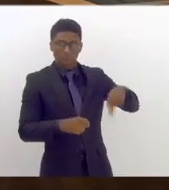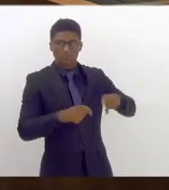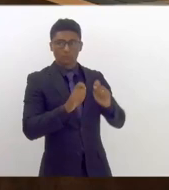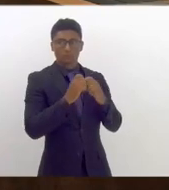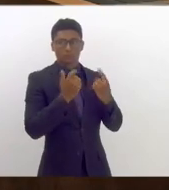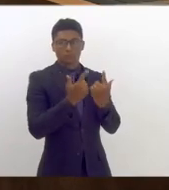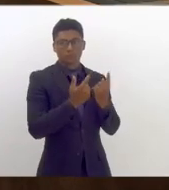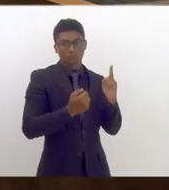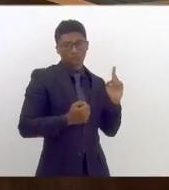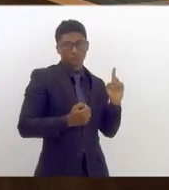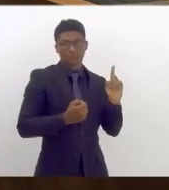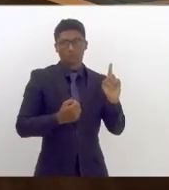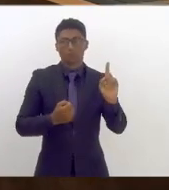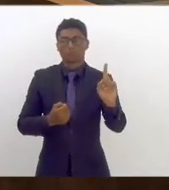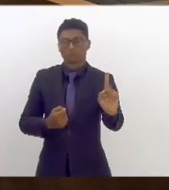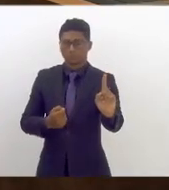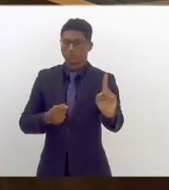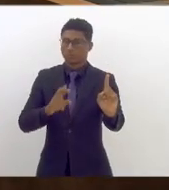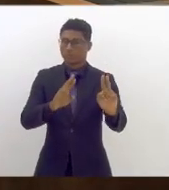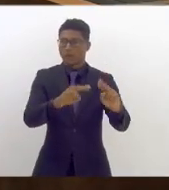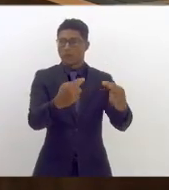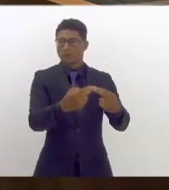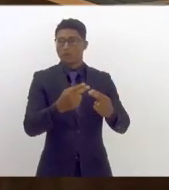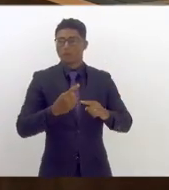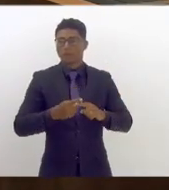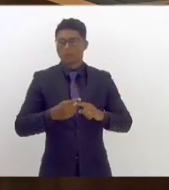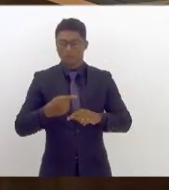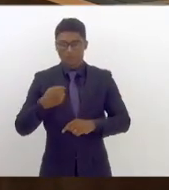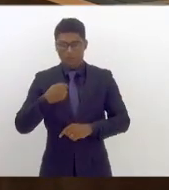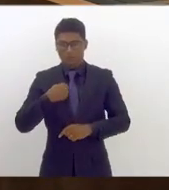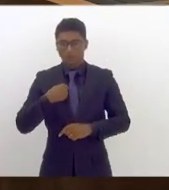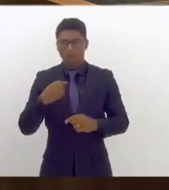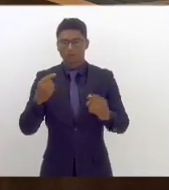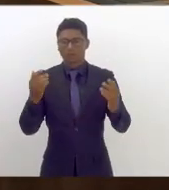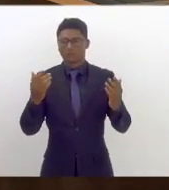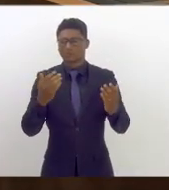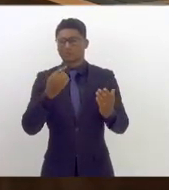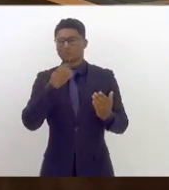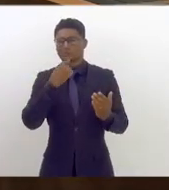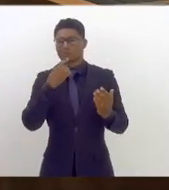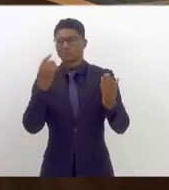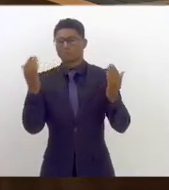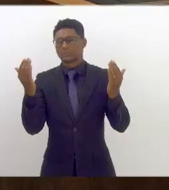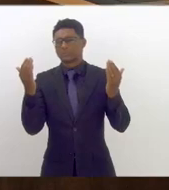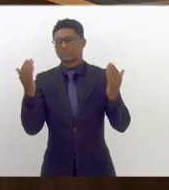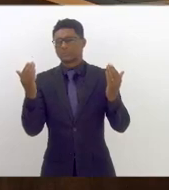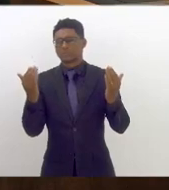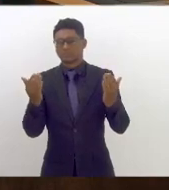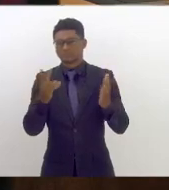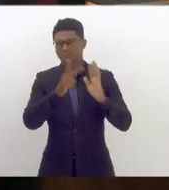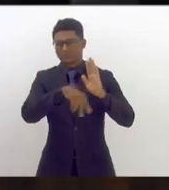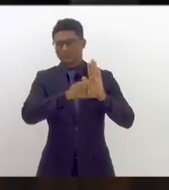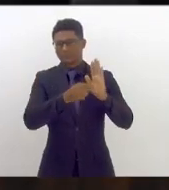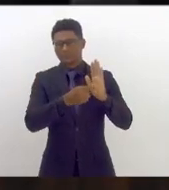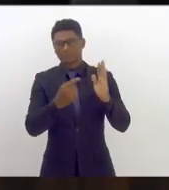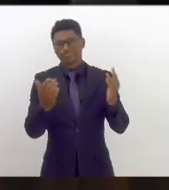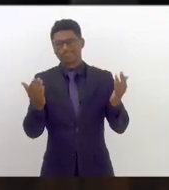conversa. Até porque eu tenho muitas dúvidas sobre o presente projeto. Ok.